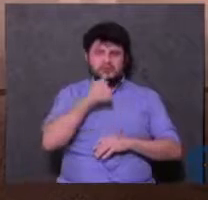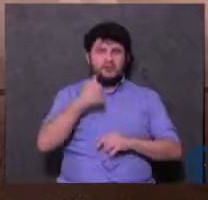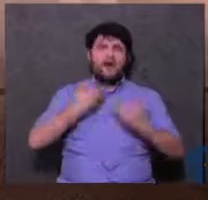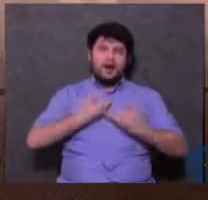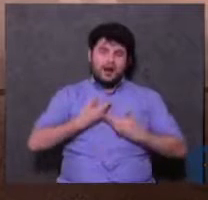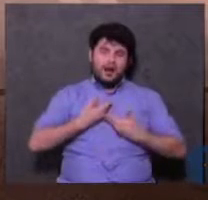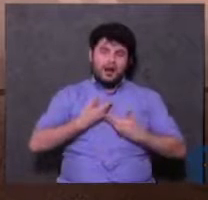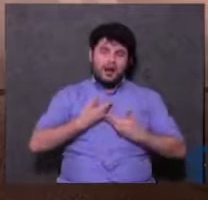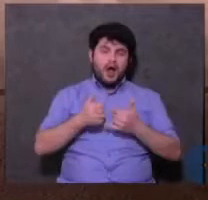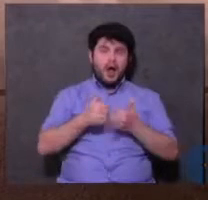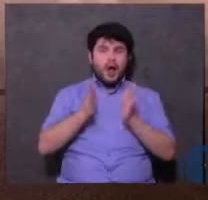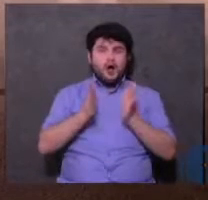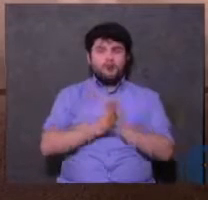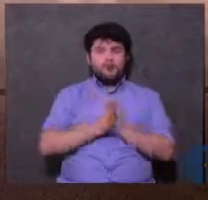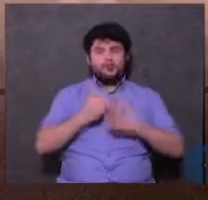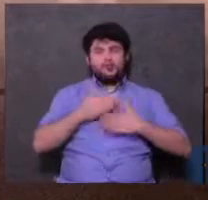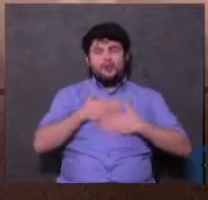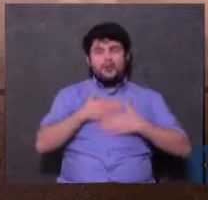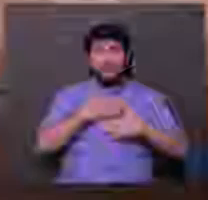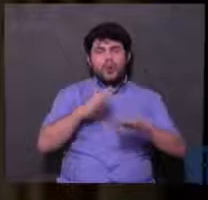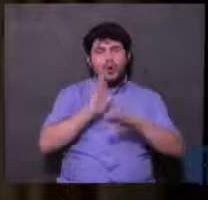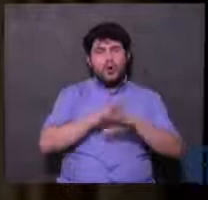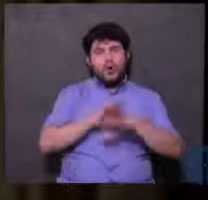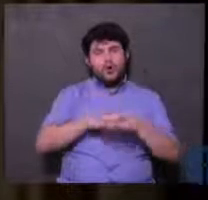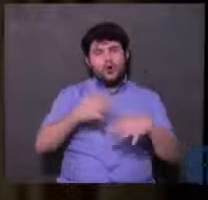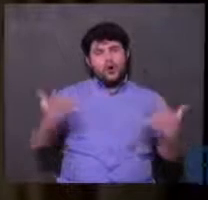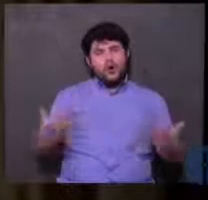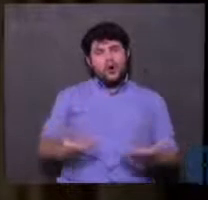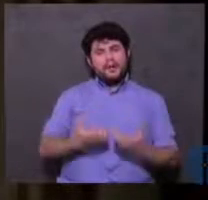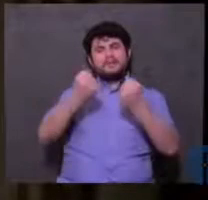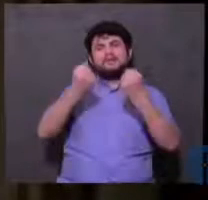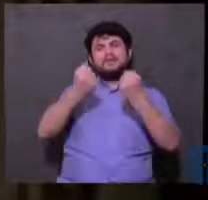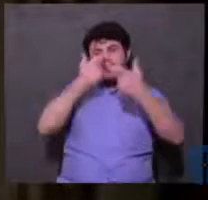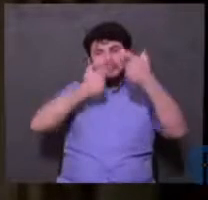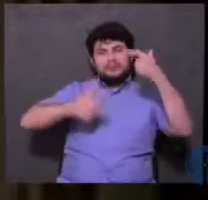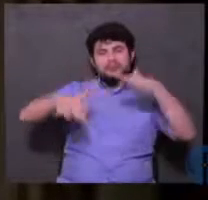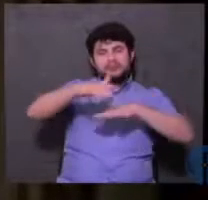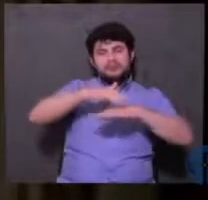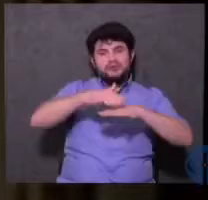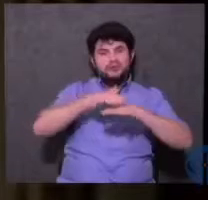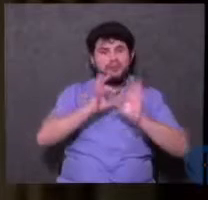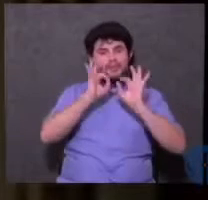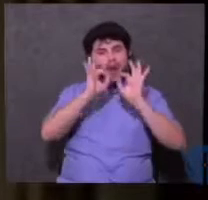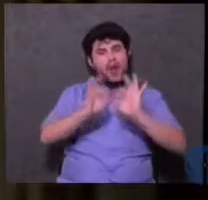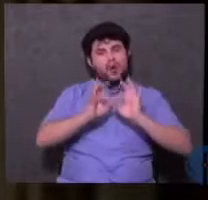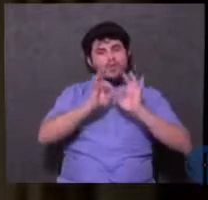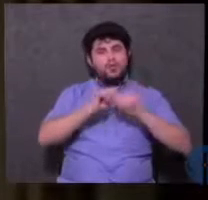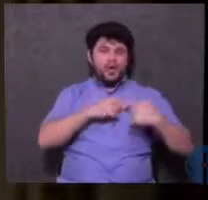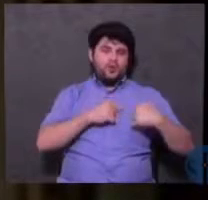ofereço tudo pelos pecadores e para reparar o imaculado coração de Maria.